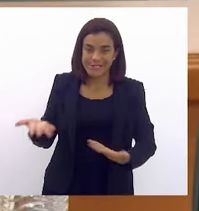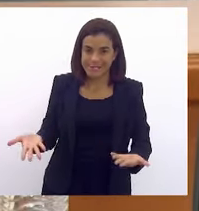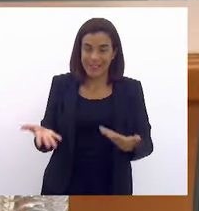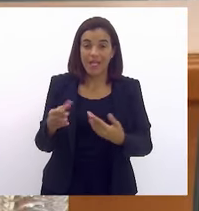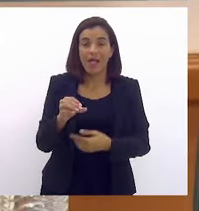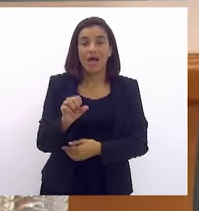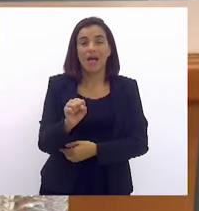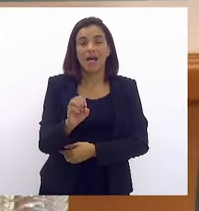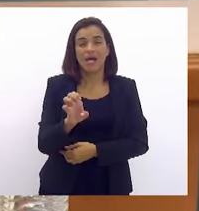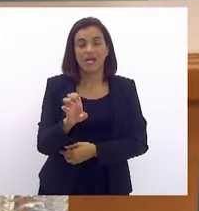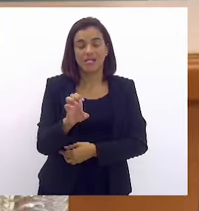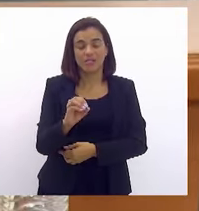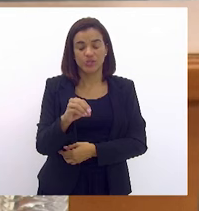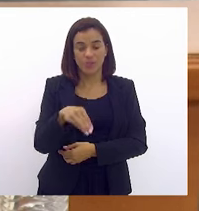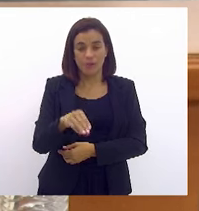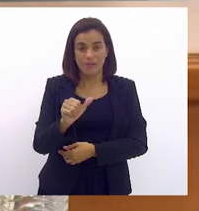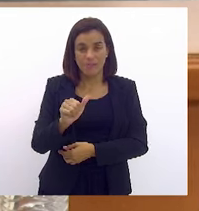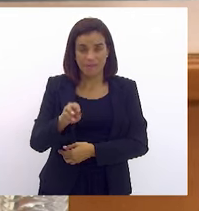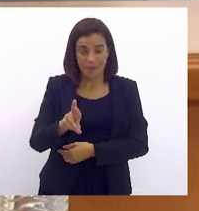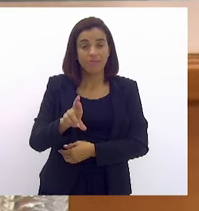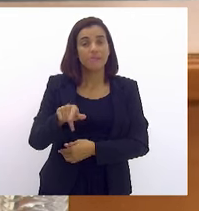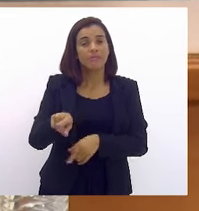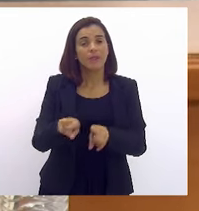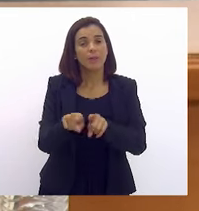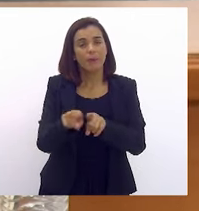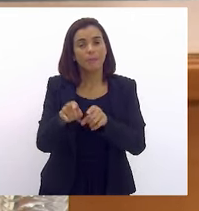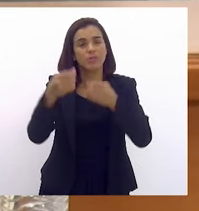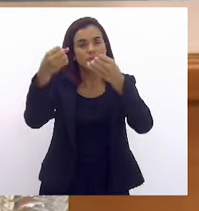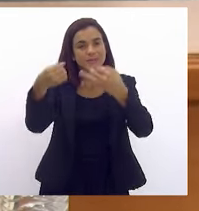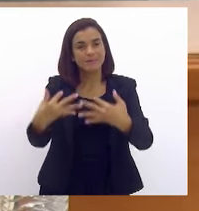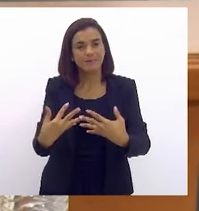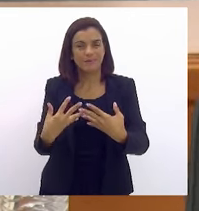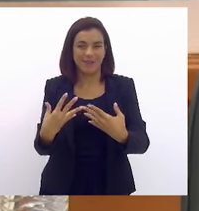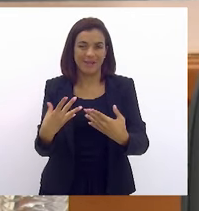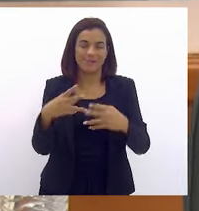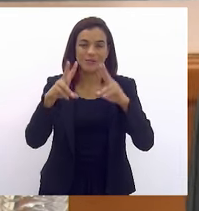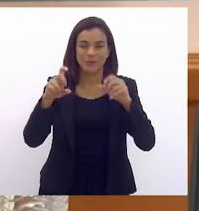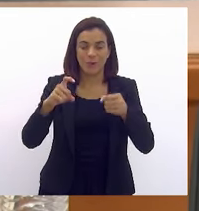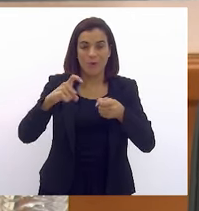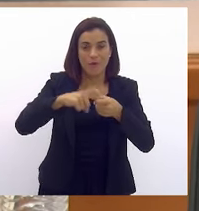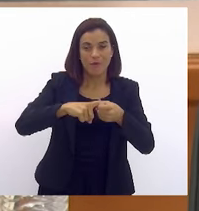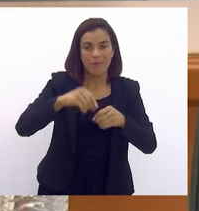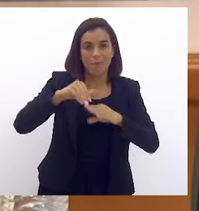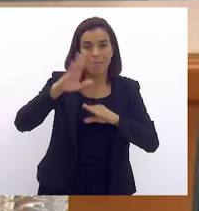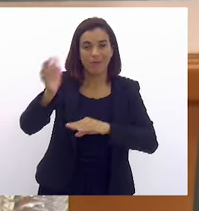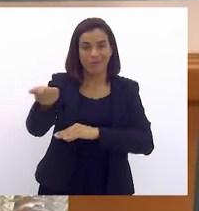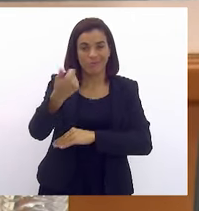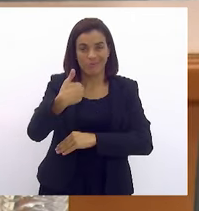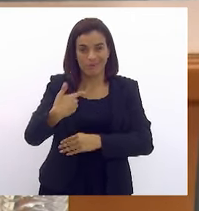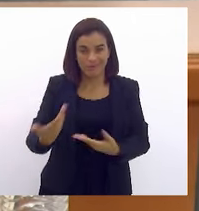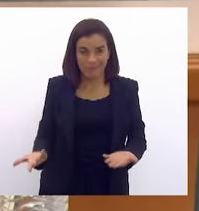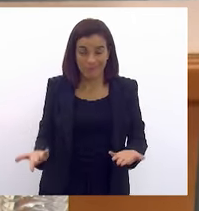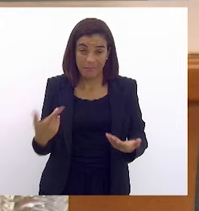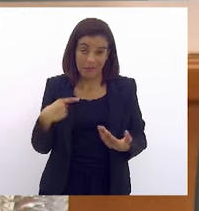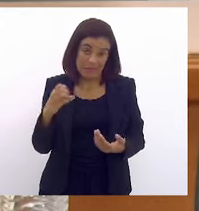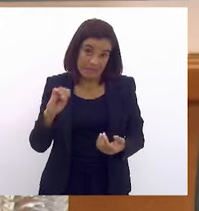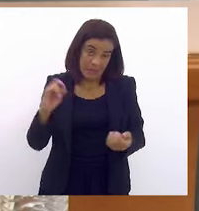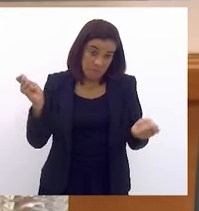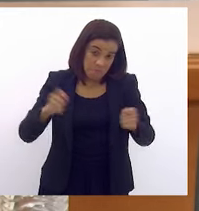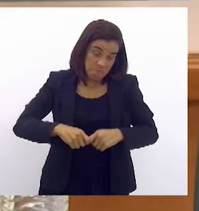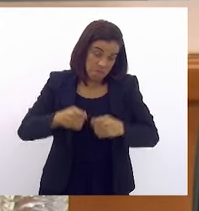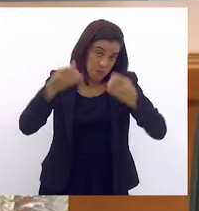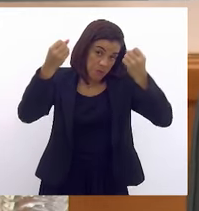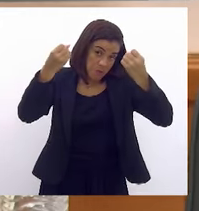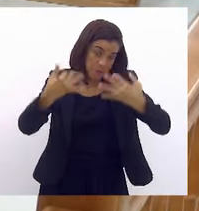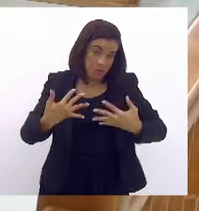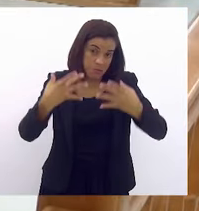mais detalhes sobre essa questão do próprio convênio do que eu, mas, assim, o que eu puder esclarecer, eu acho que consegui, pelo menos, alguma coisa.